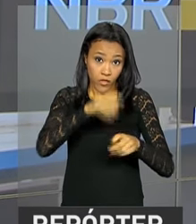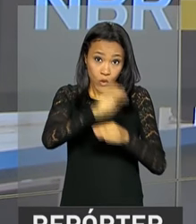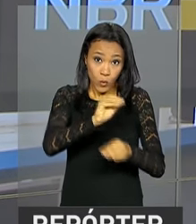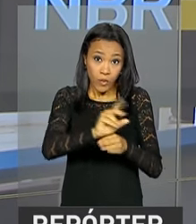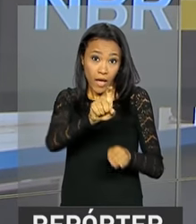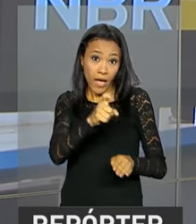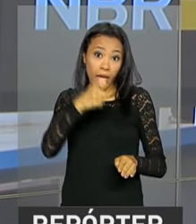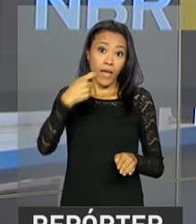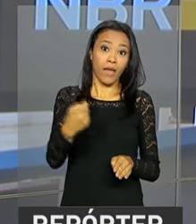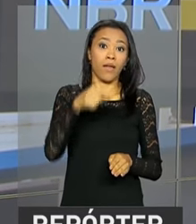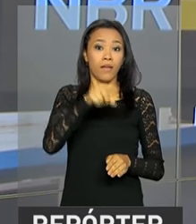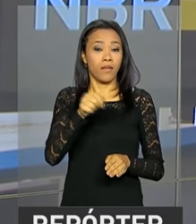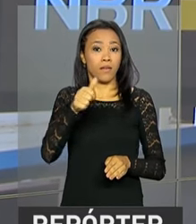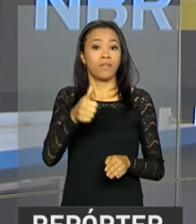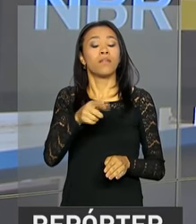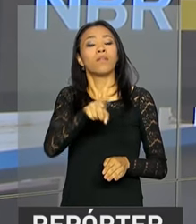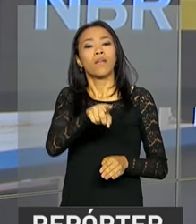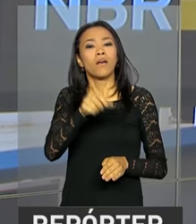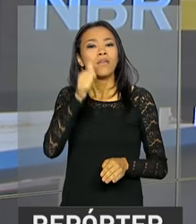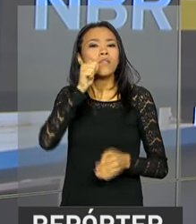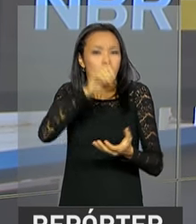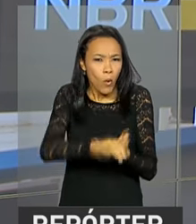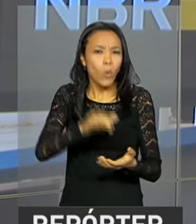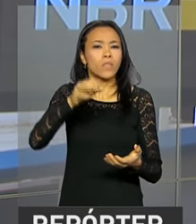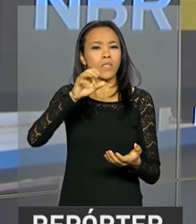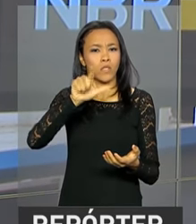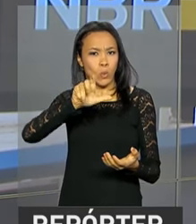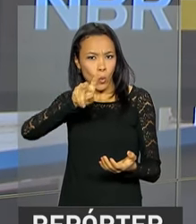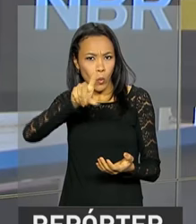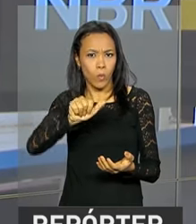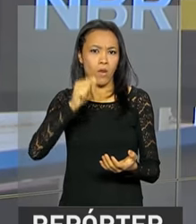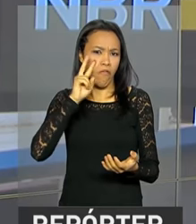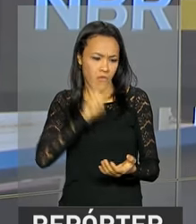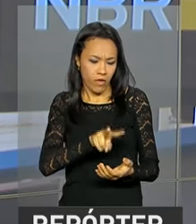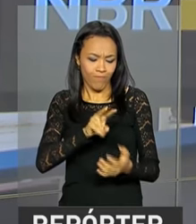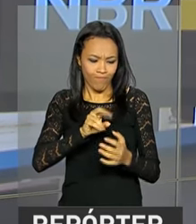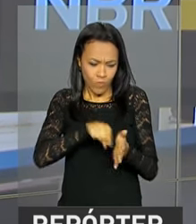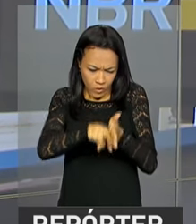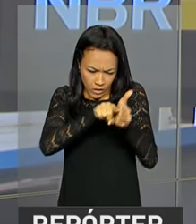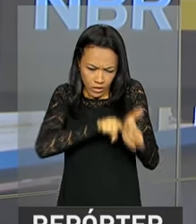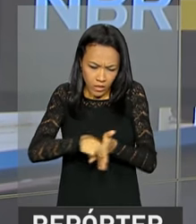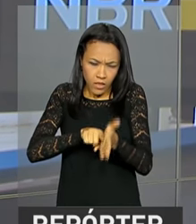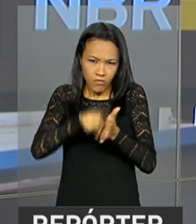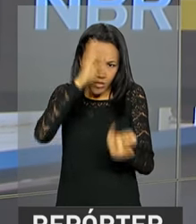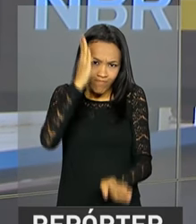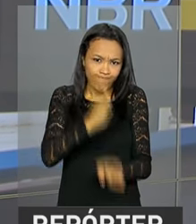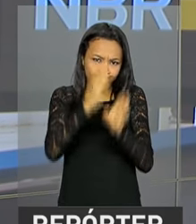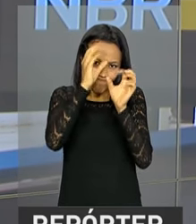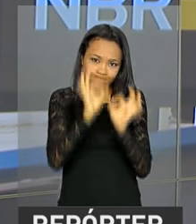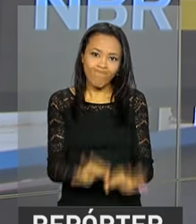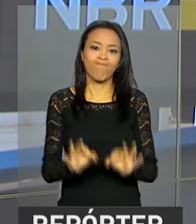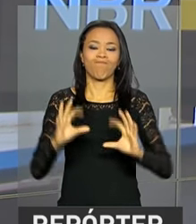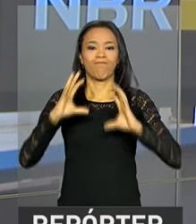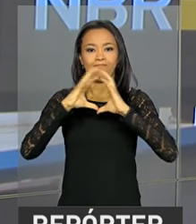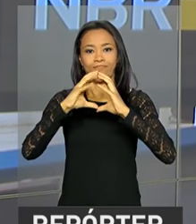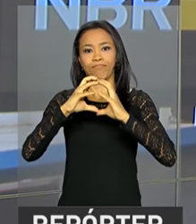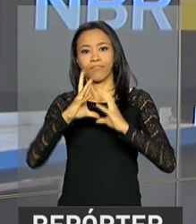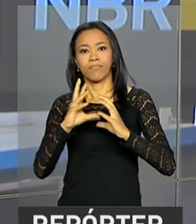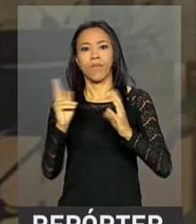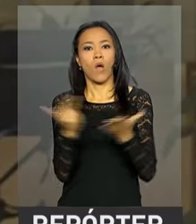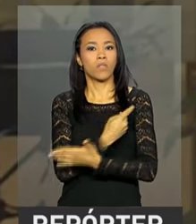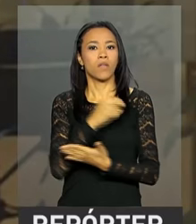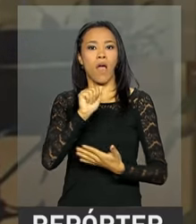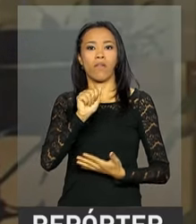dona Marisa Letícia, fazem hoje os exames para constatar se de fato houve morte cerebral.